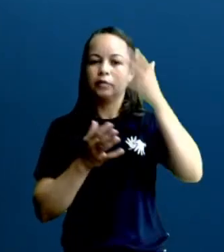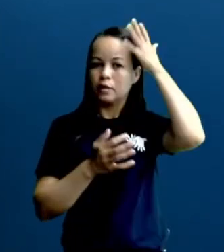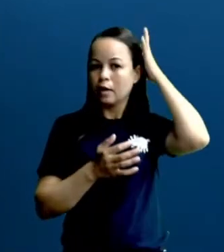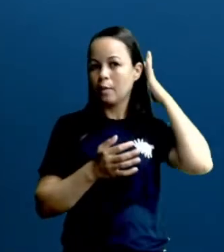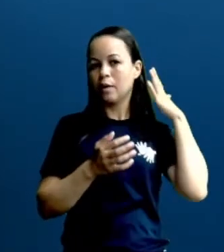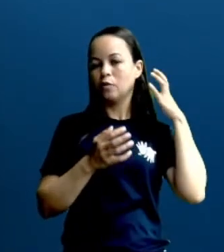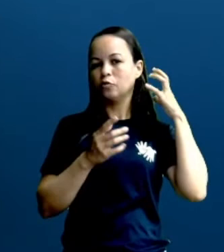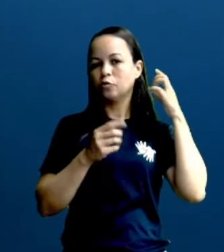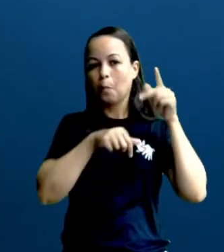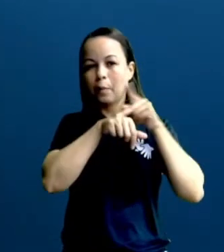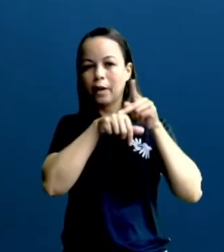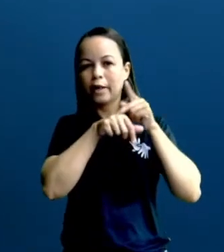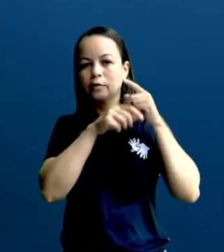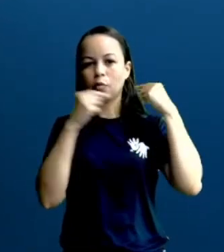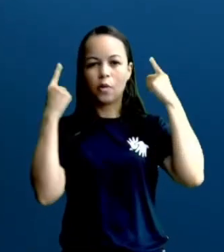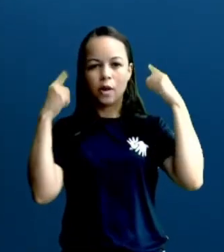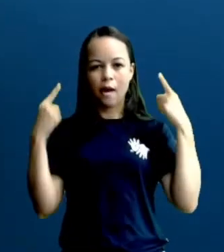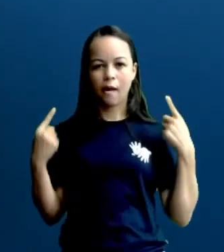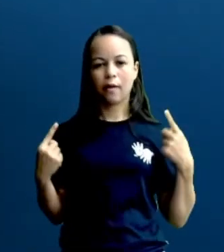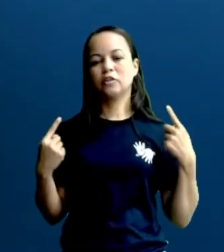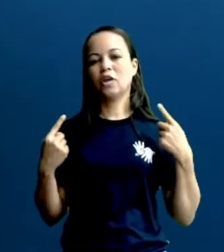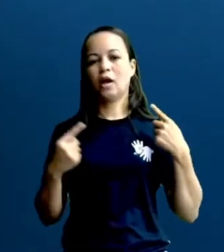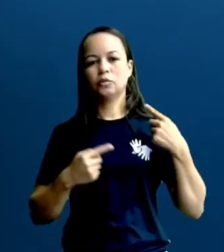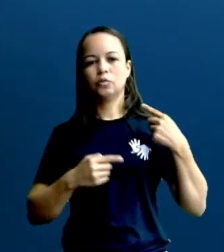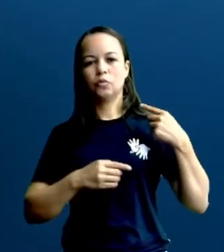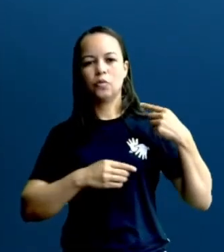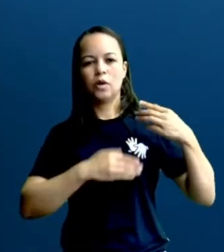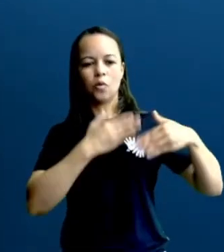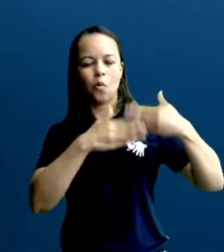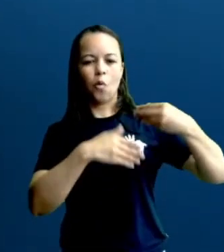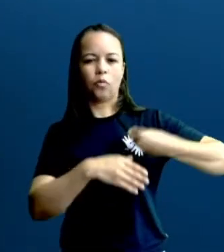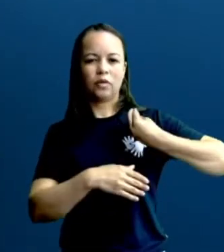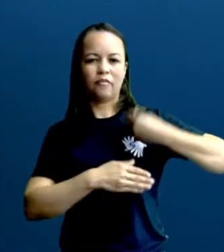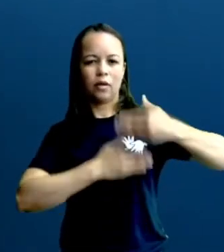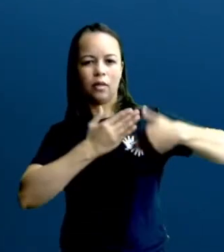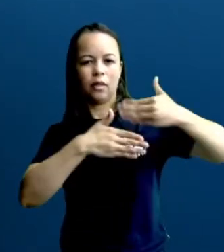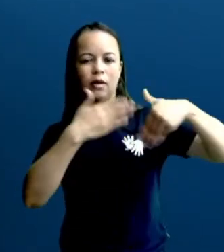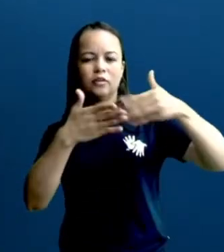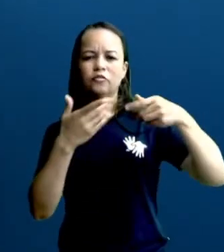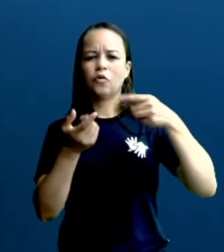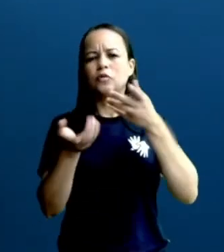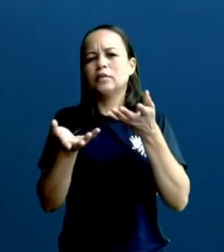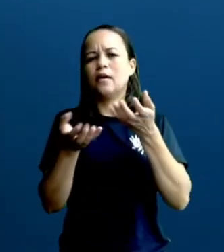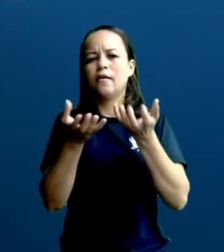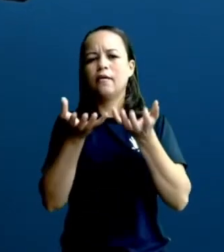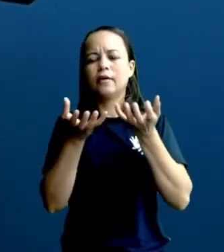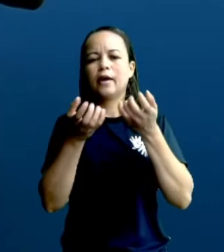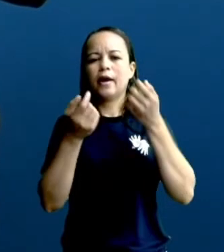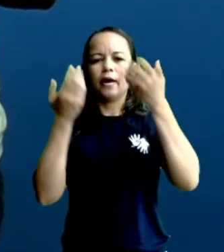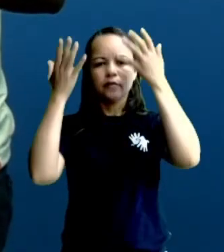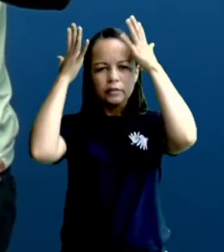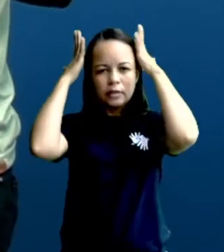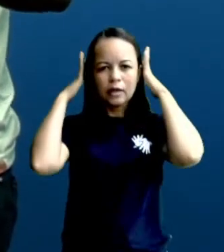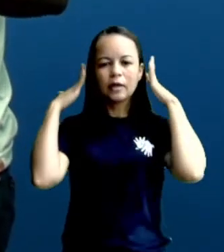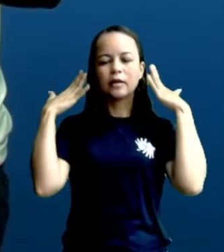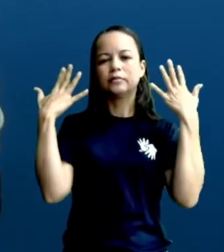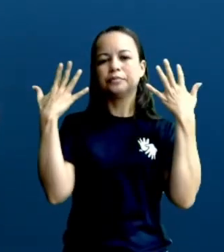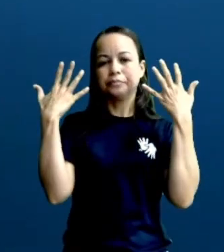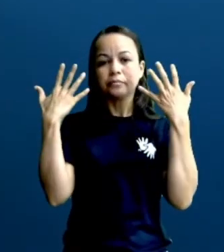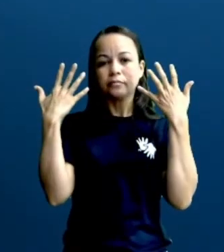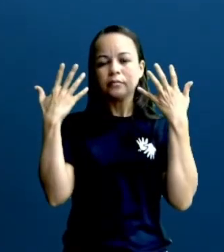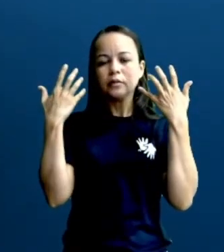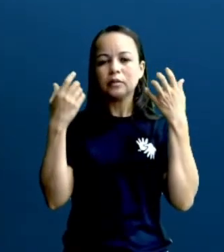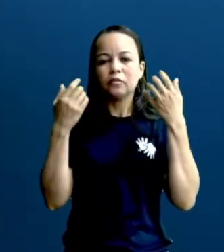e cacheados e ao longo da vida você deixou eles lisos e loiros, você não vai ter filhos com cabelos lisos e loiros, vai ter